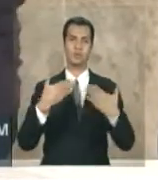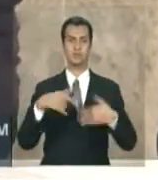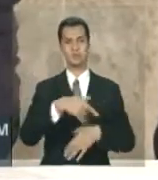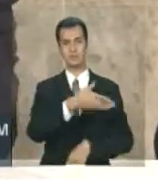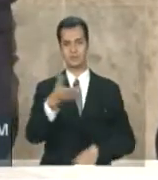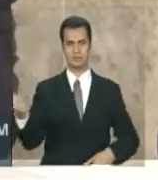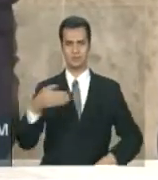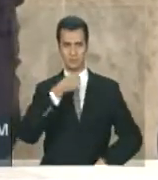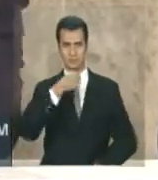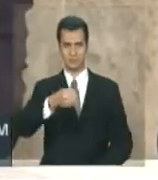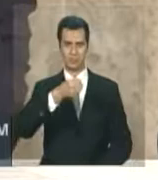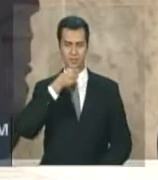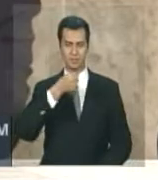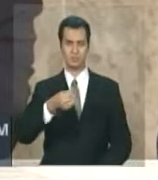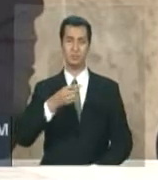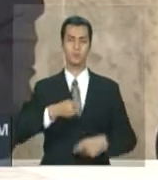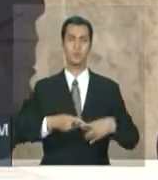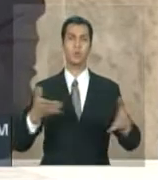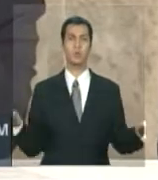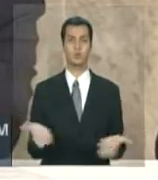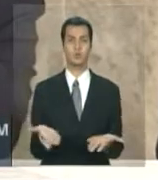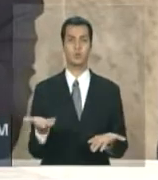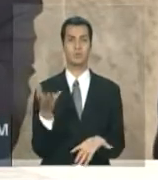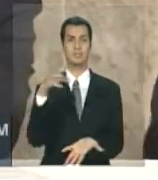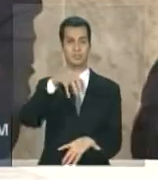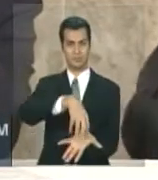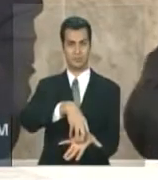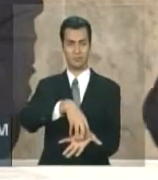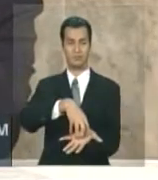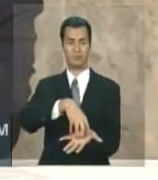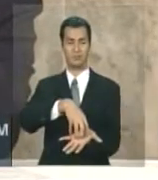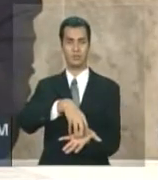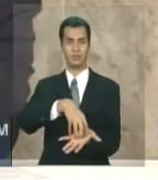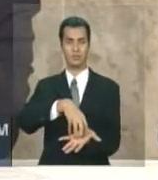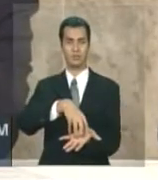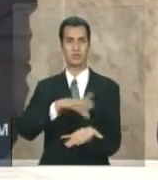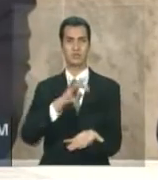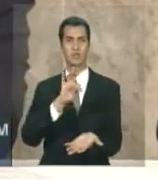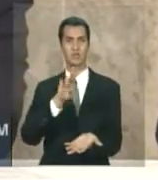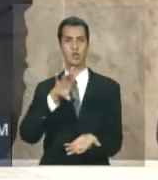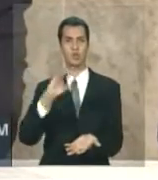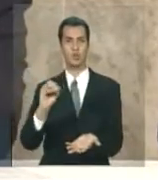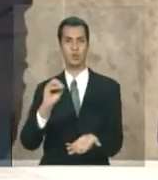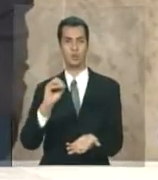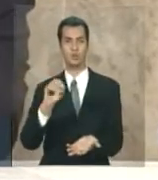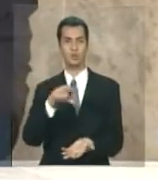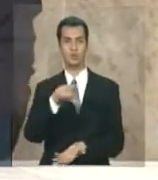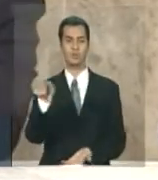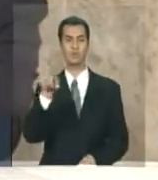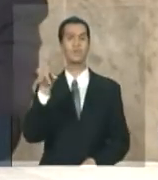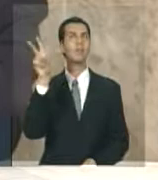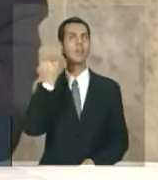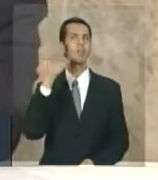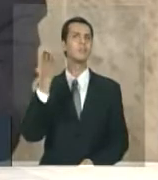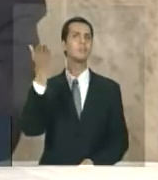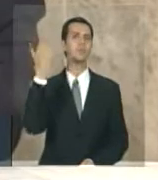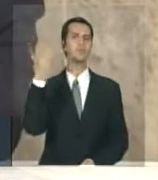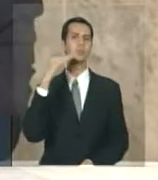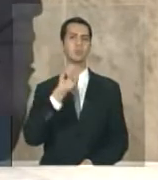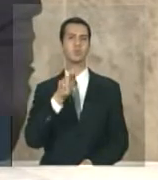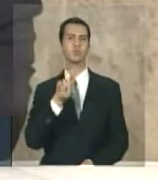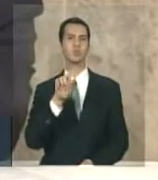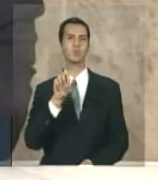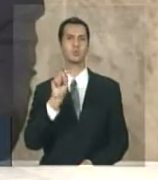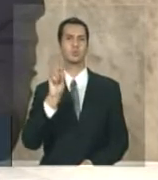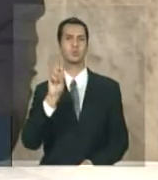estamos aqui apresentando é um centro que vocês não se recordam da Sudesul. Vocês